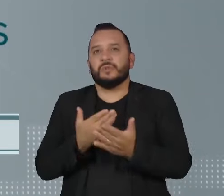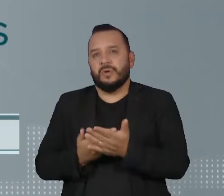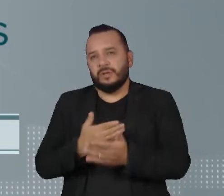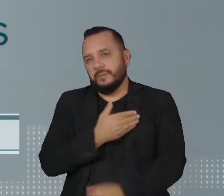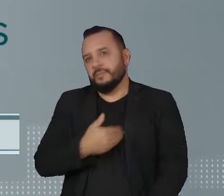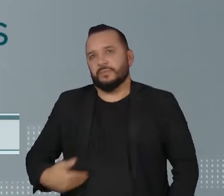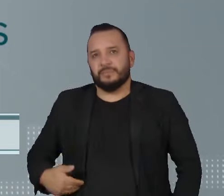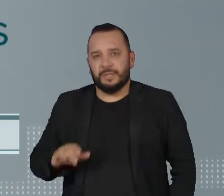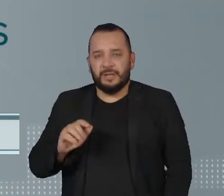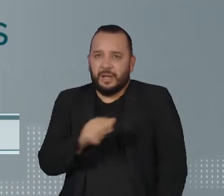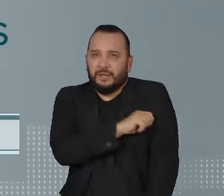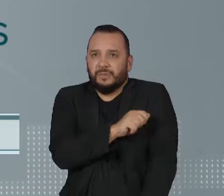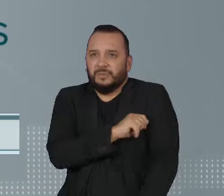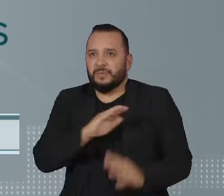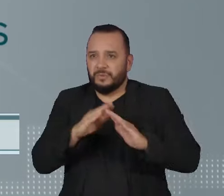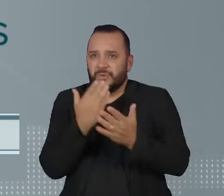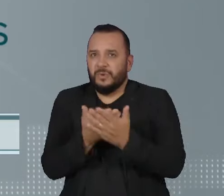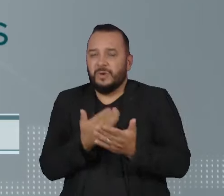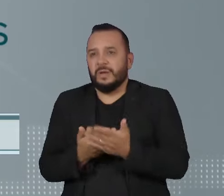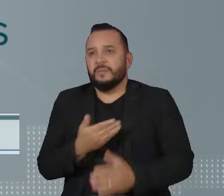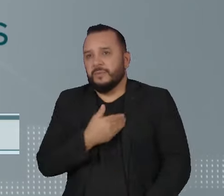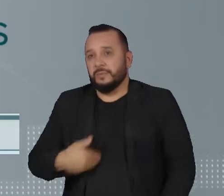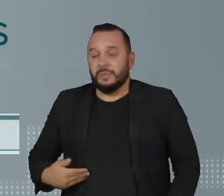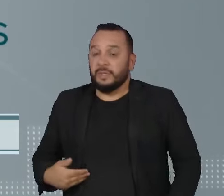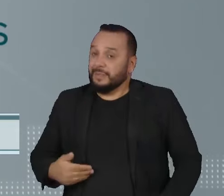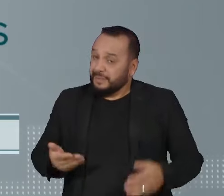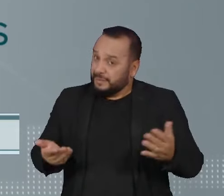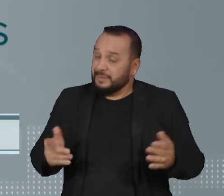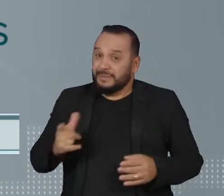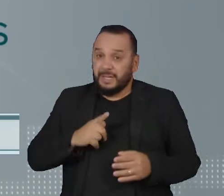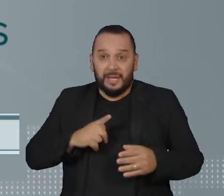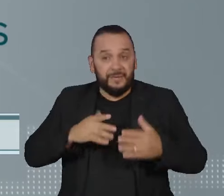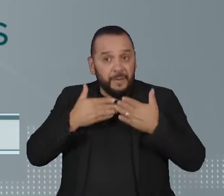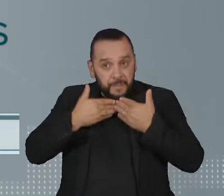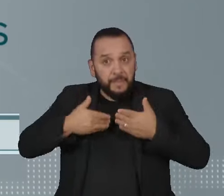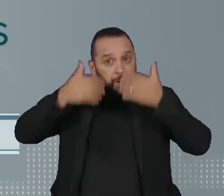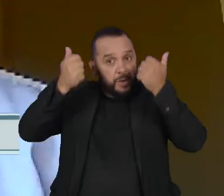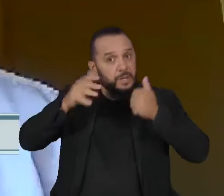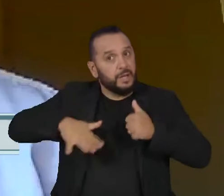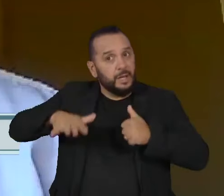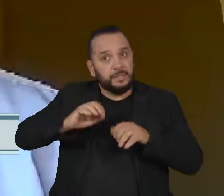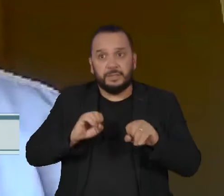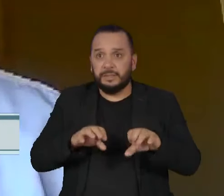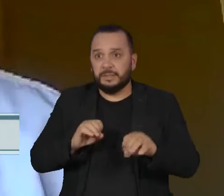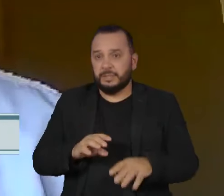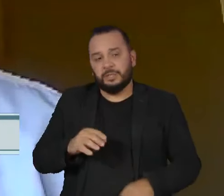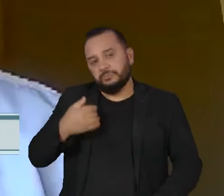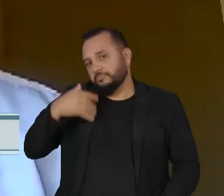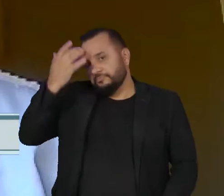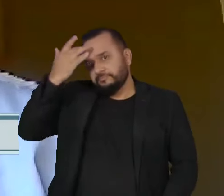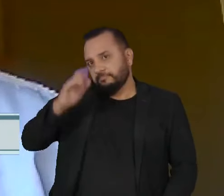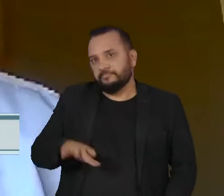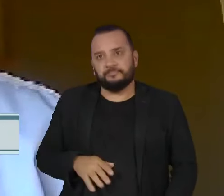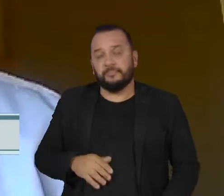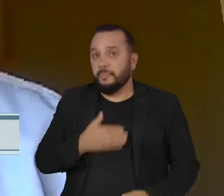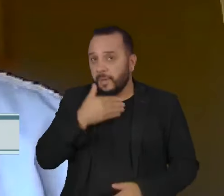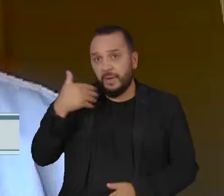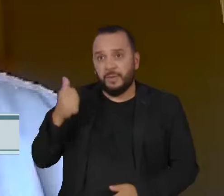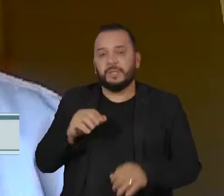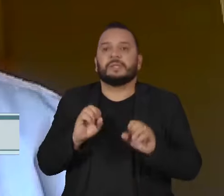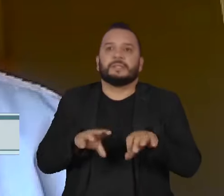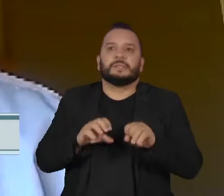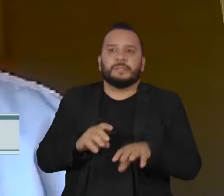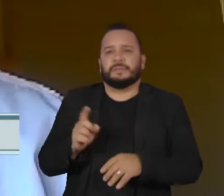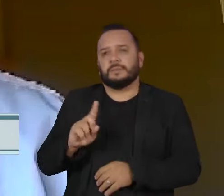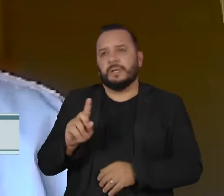públicas, o que indica que não necessariamente houve uma melhoria no ensino. Não dá para falar em melhoria, dá para falar em termos